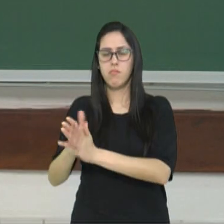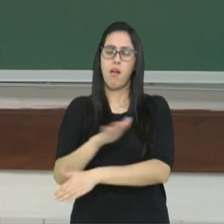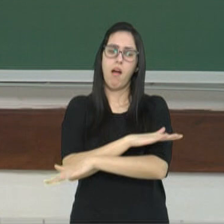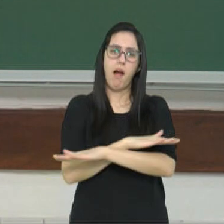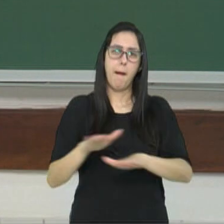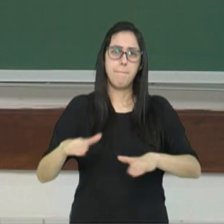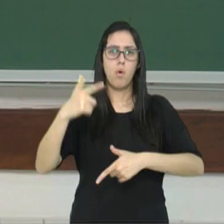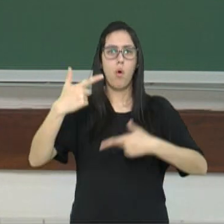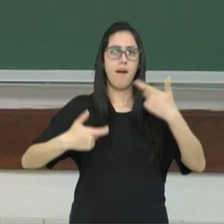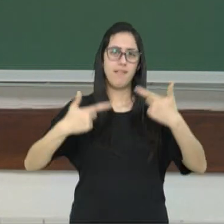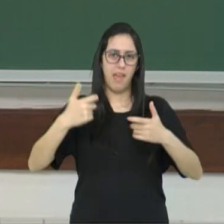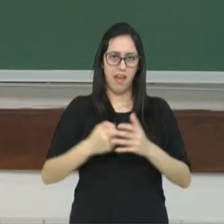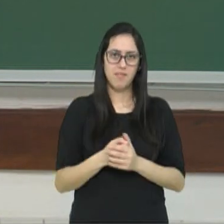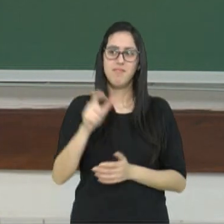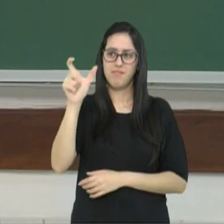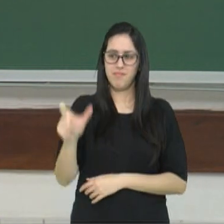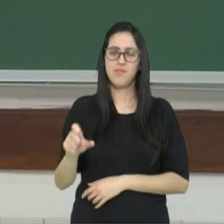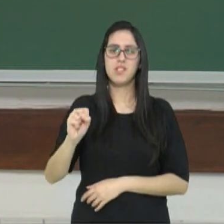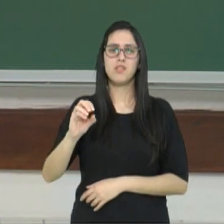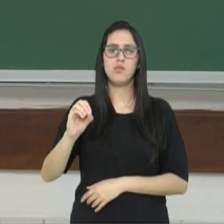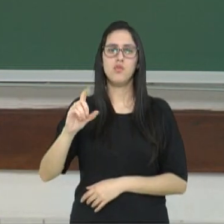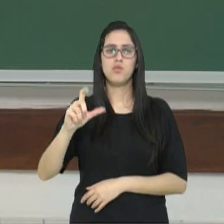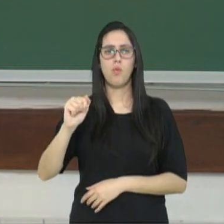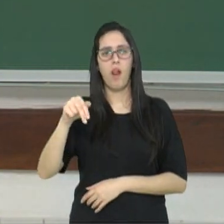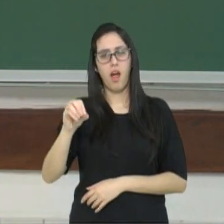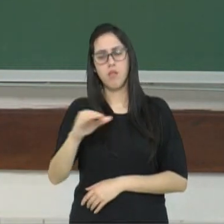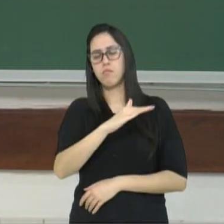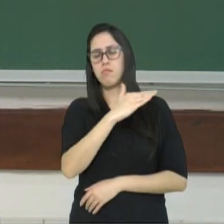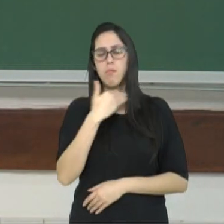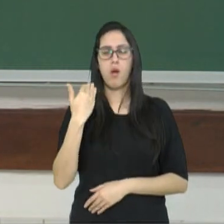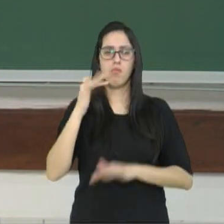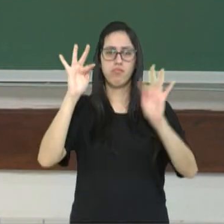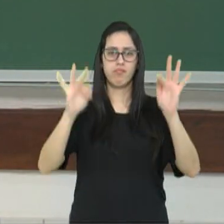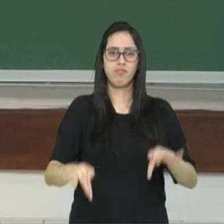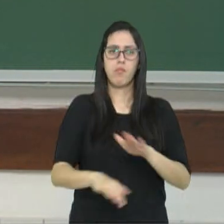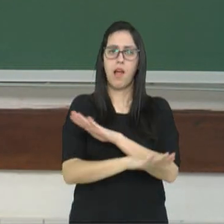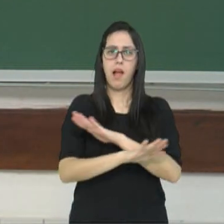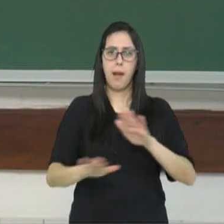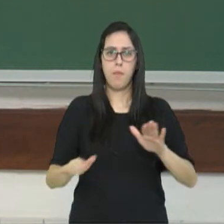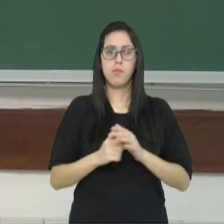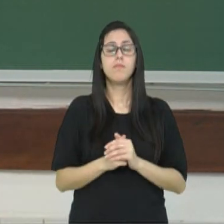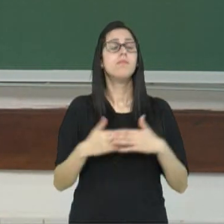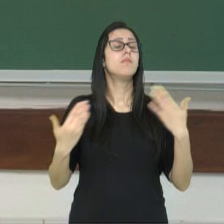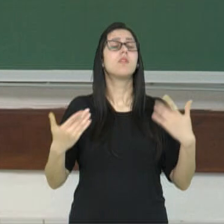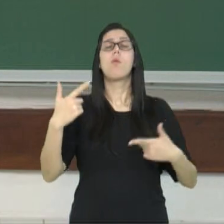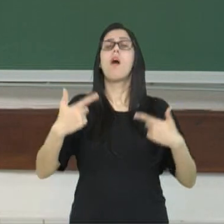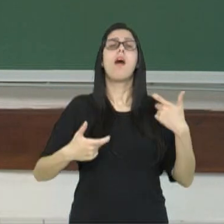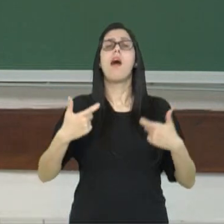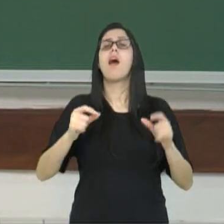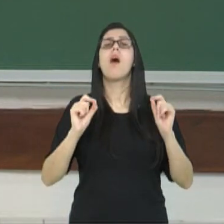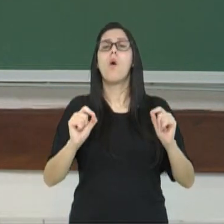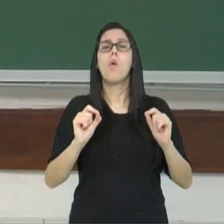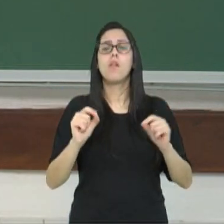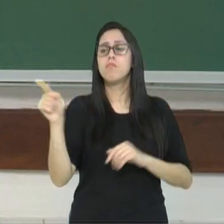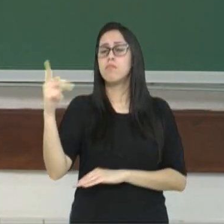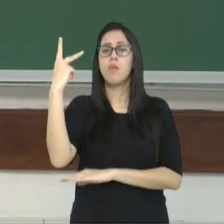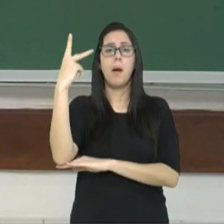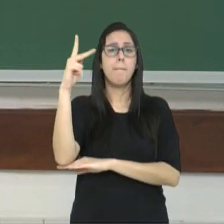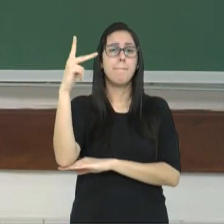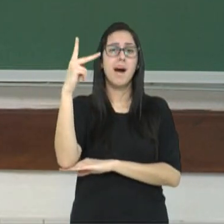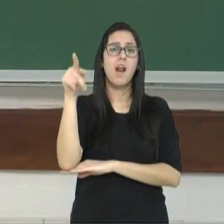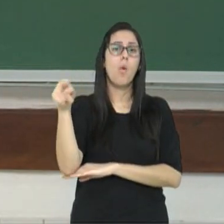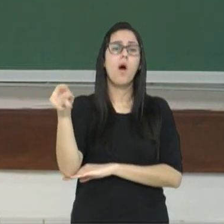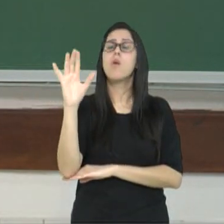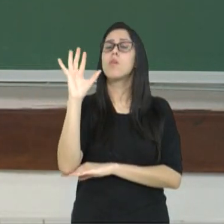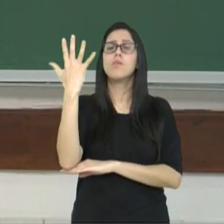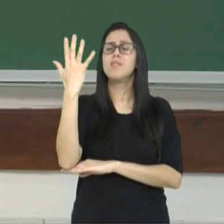guerra, só com a morte de Solano Lopes. Qual foi esse balanço da guerra, então, desse grande conflito? Para o Paraguai, o